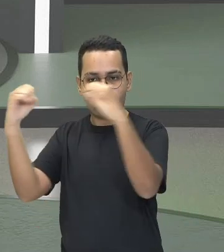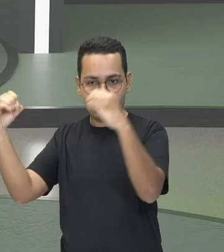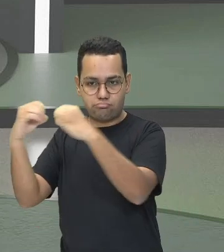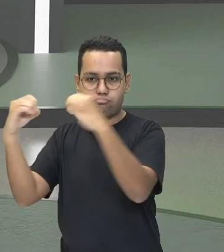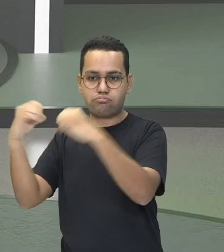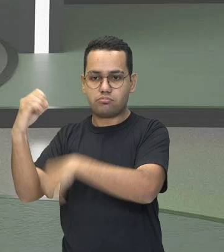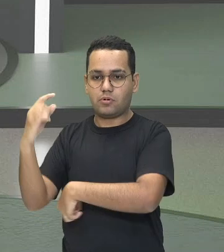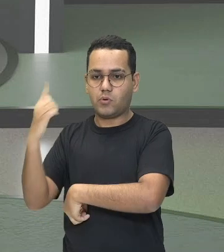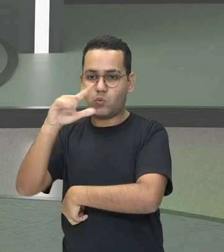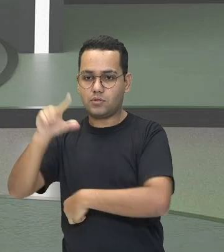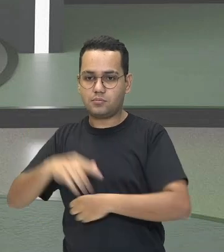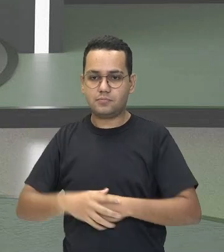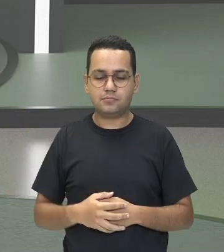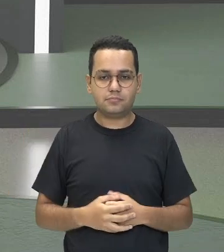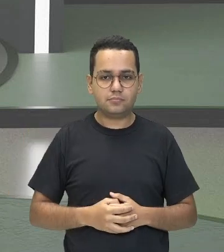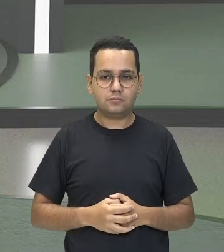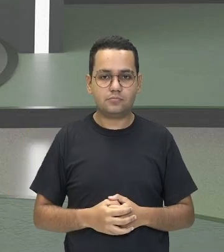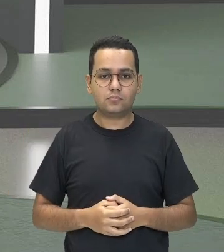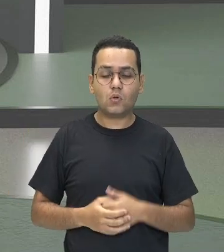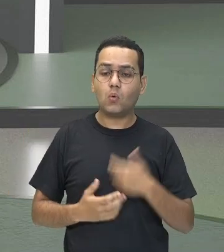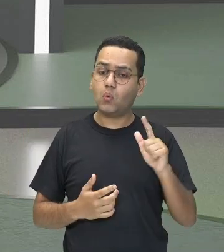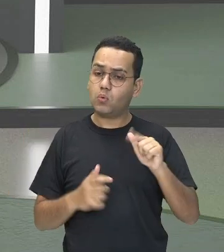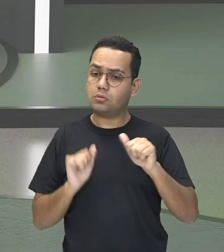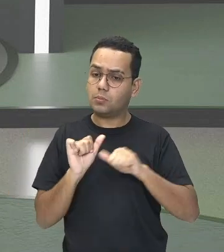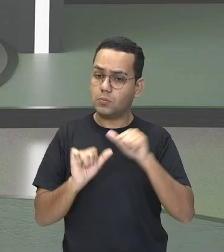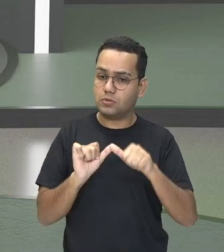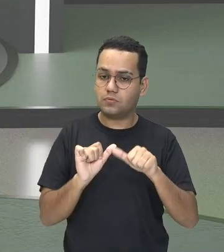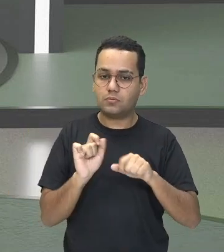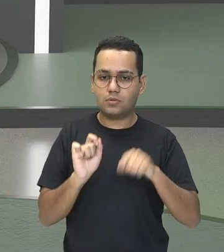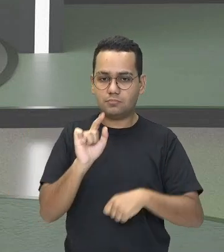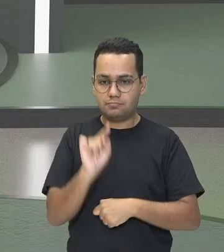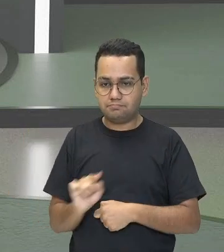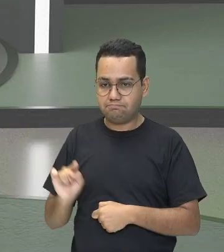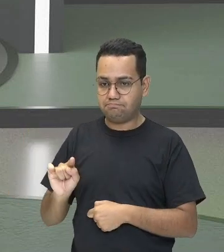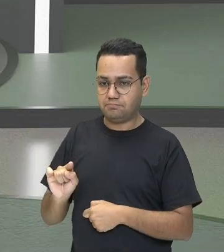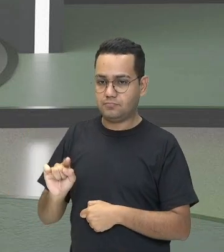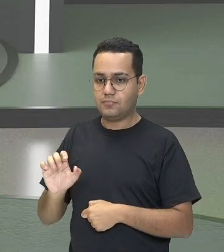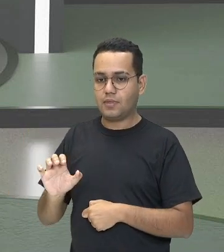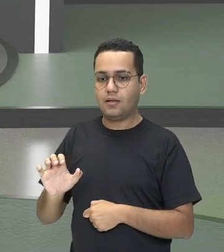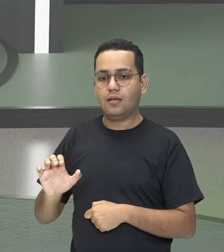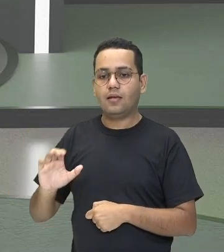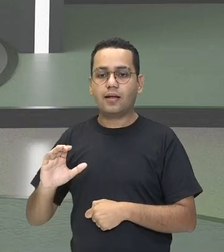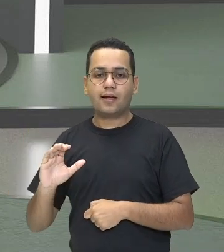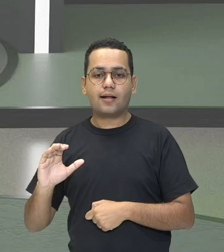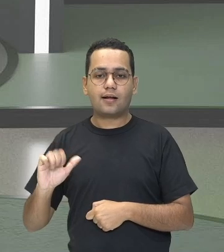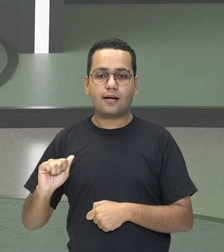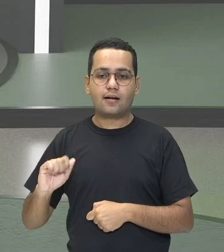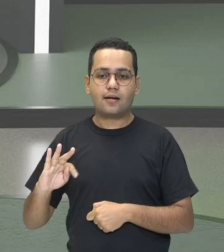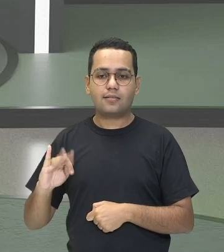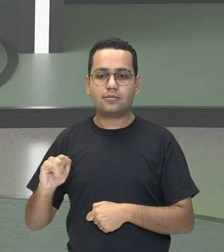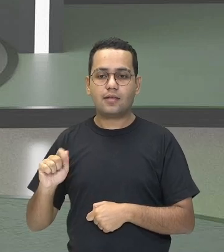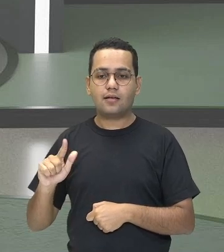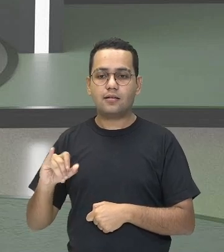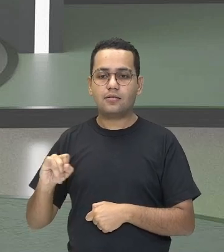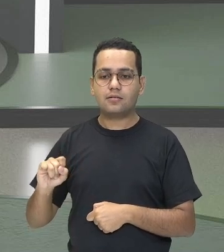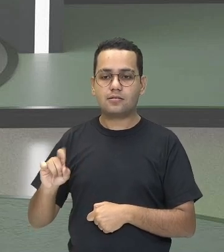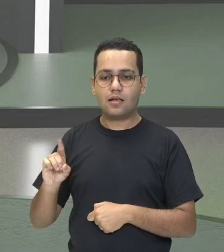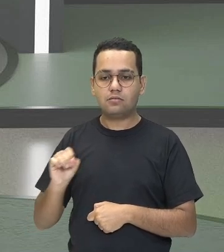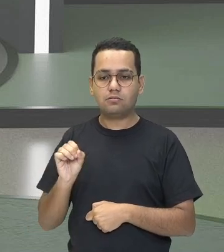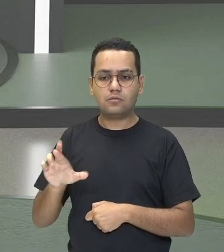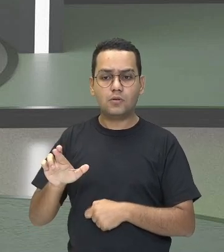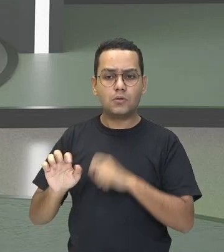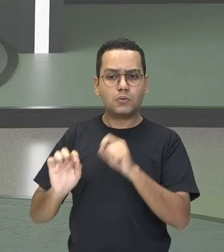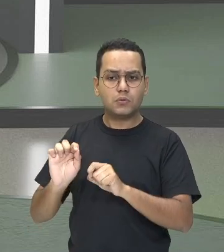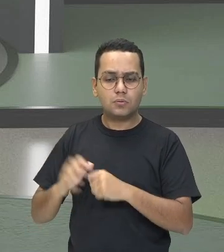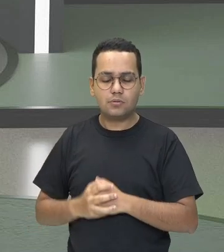ocorrer outro que eu posso alterar também é o catalizador como eu falei anteriormente para vocês o catalizador ele aumenta a velocidade